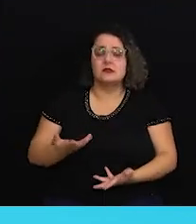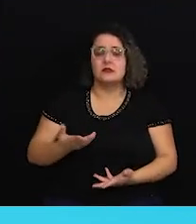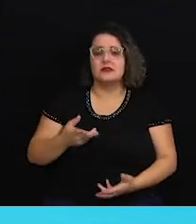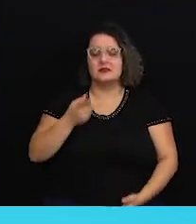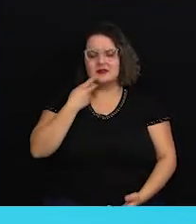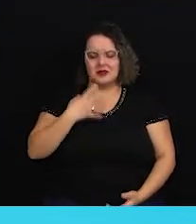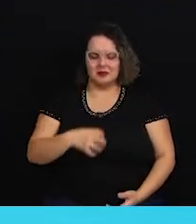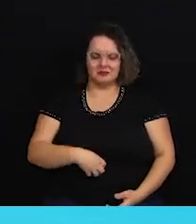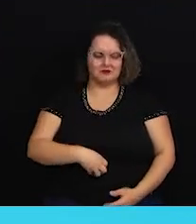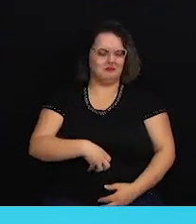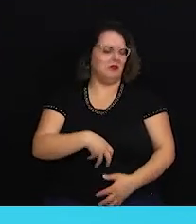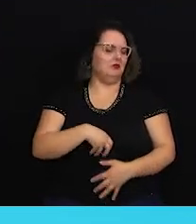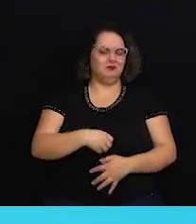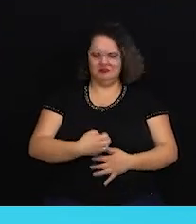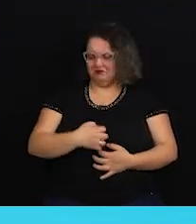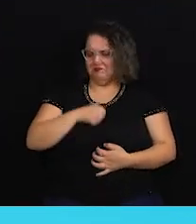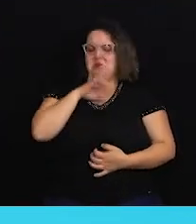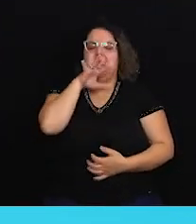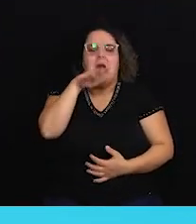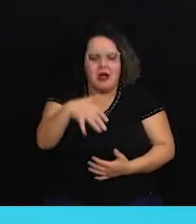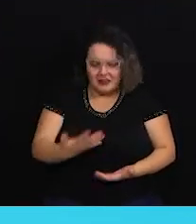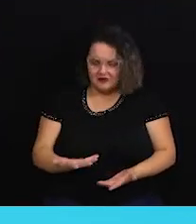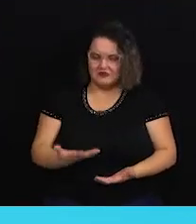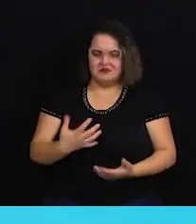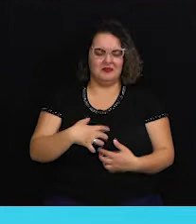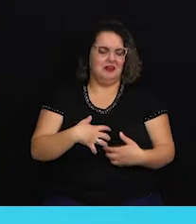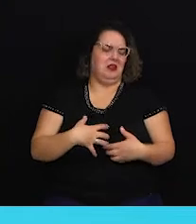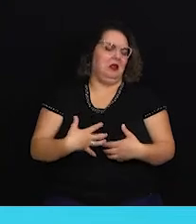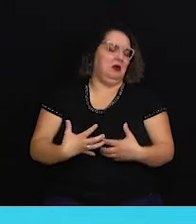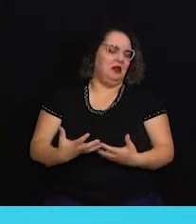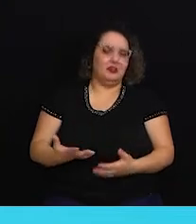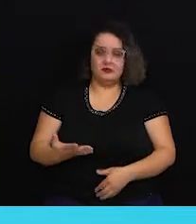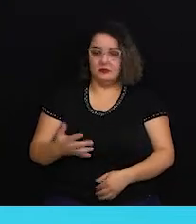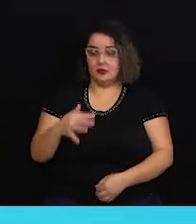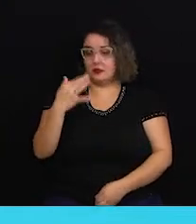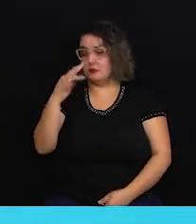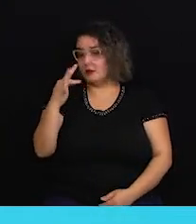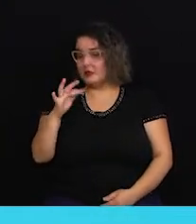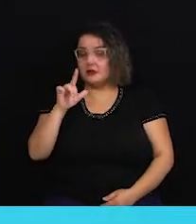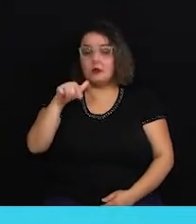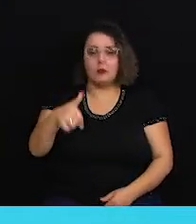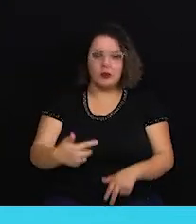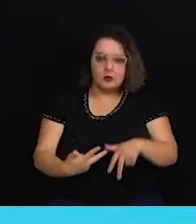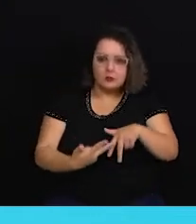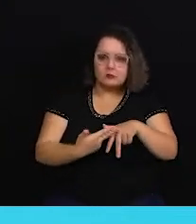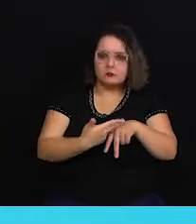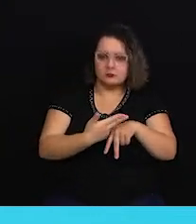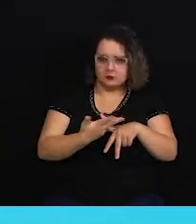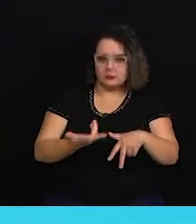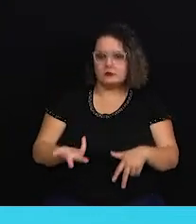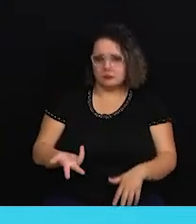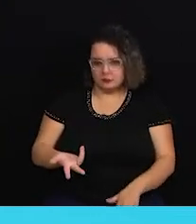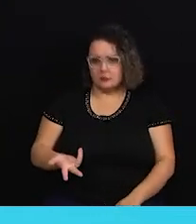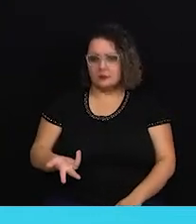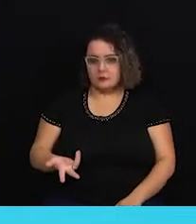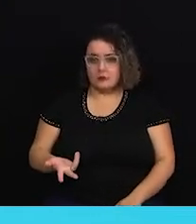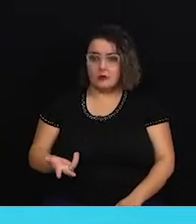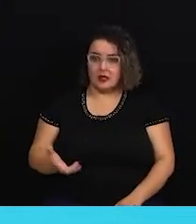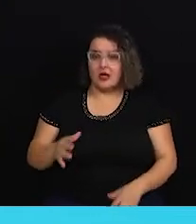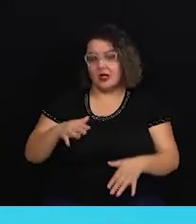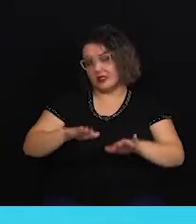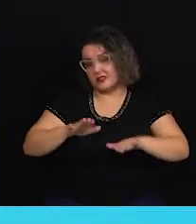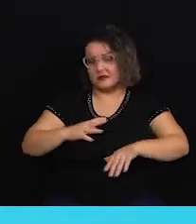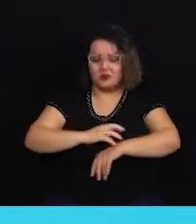teve, de repente, uma queixa de náusea, de vômito, ficou muito enjoado, se ele sentiu uma dor depois no pós-operatório, até uma